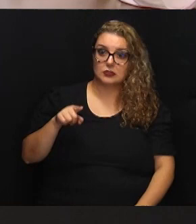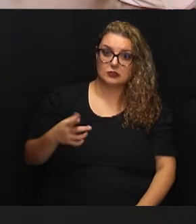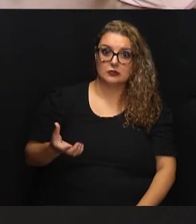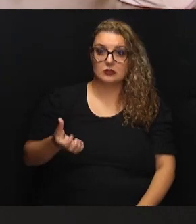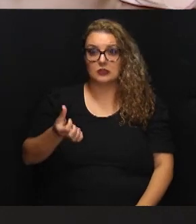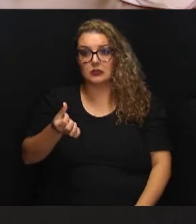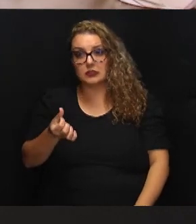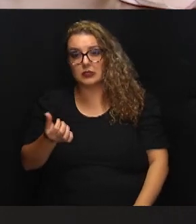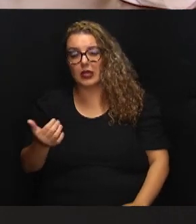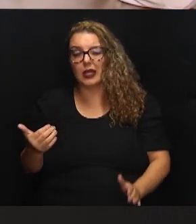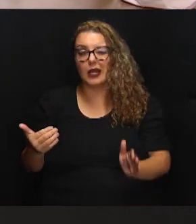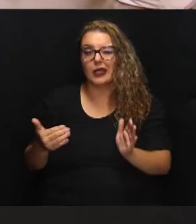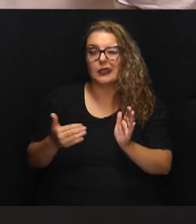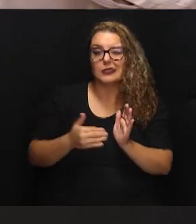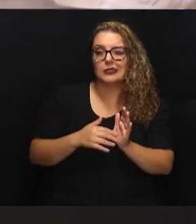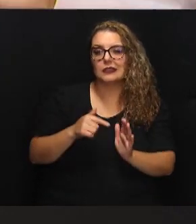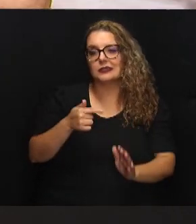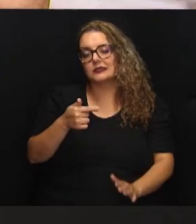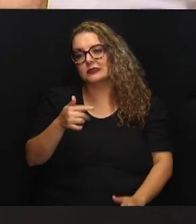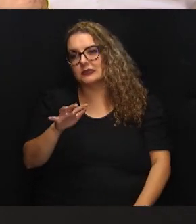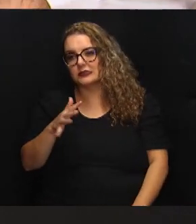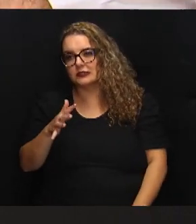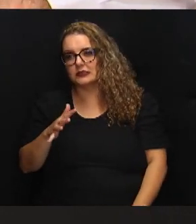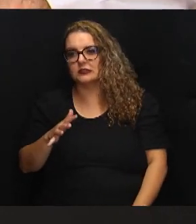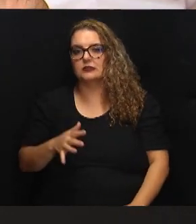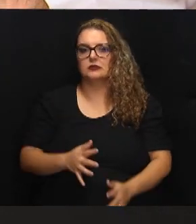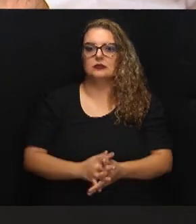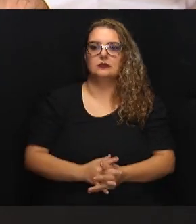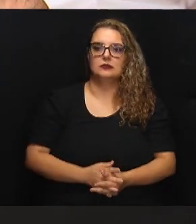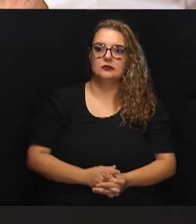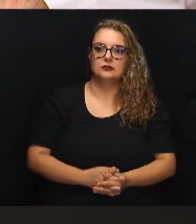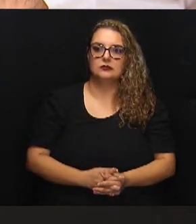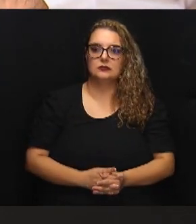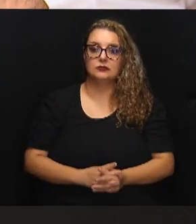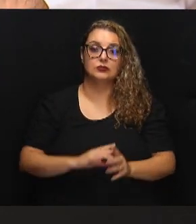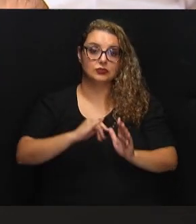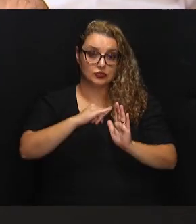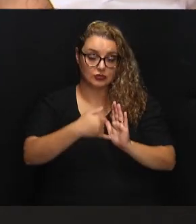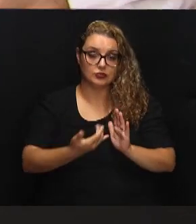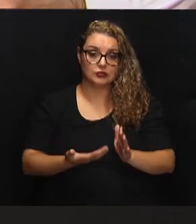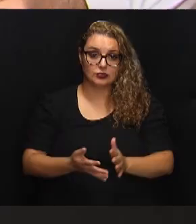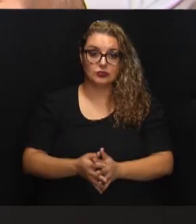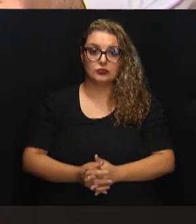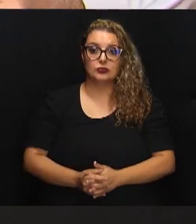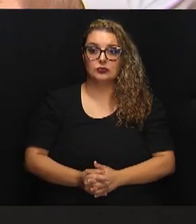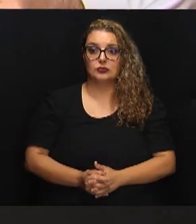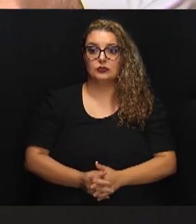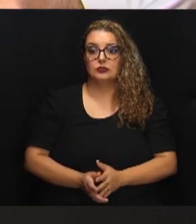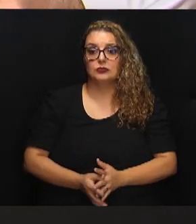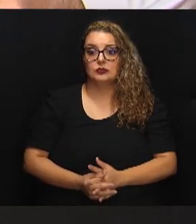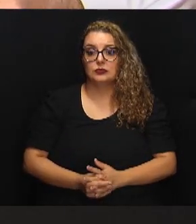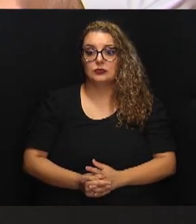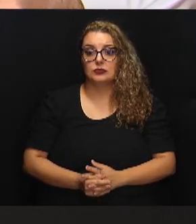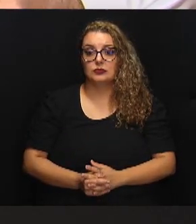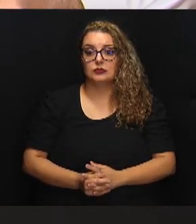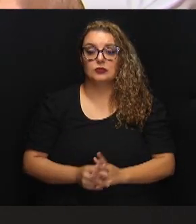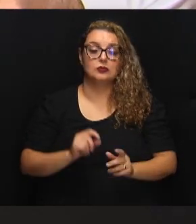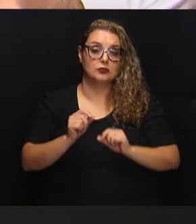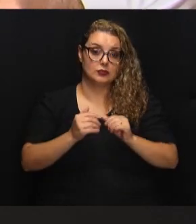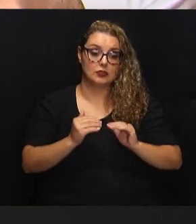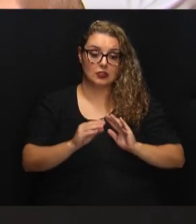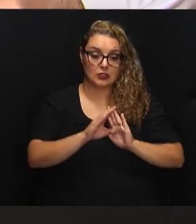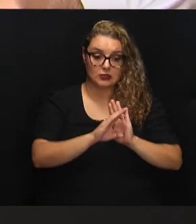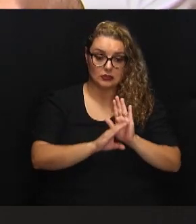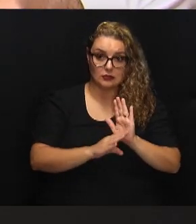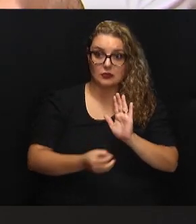até 7, em torno disso, né? De juros. Então, o que esse programa cria